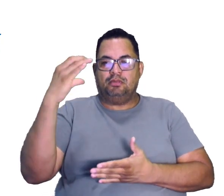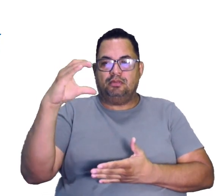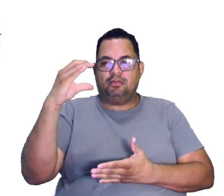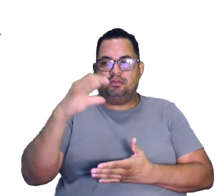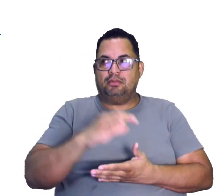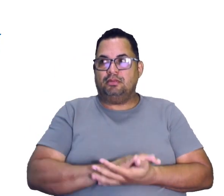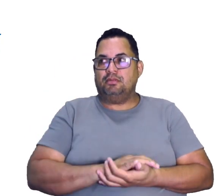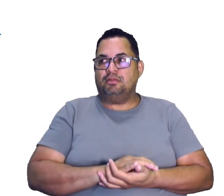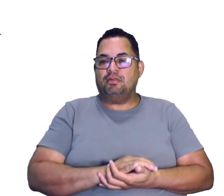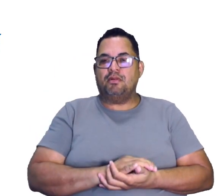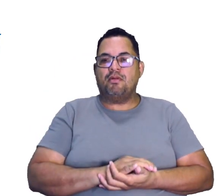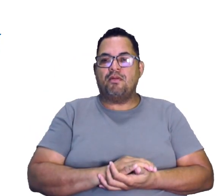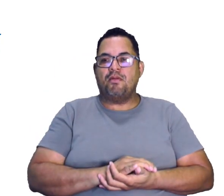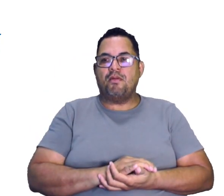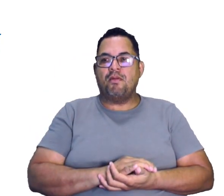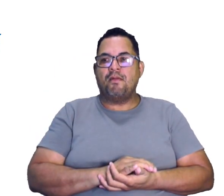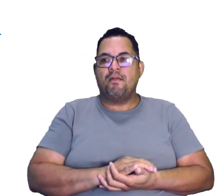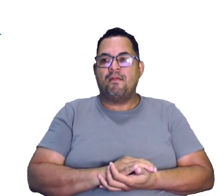científica.